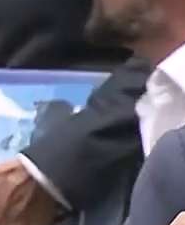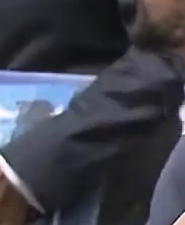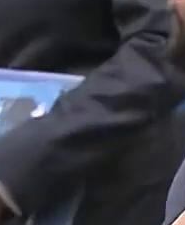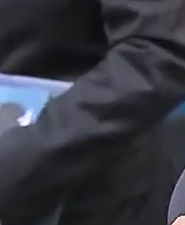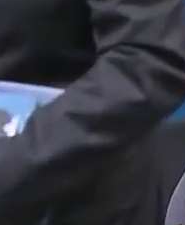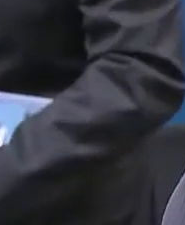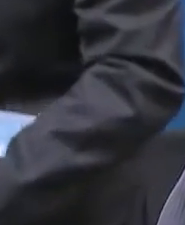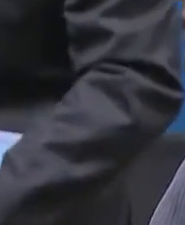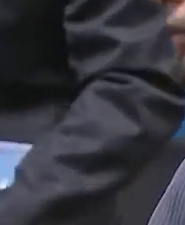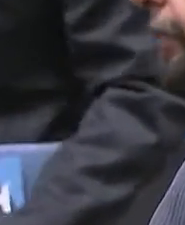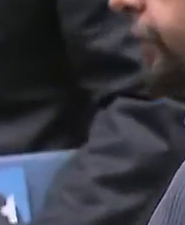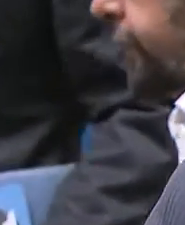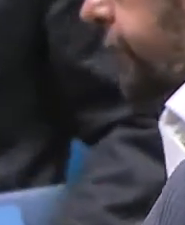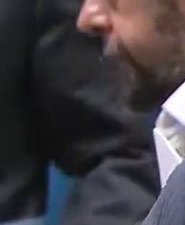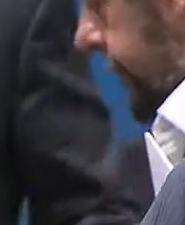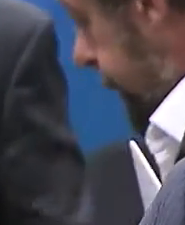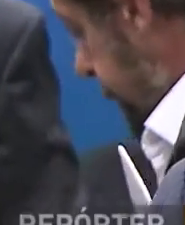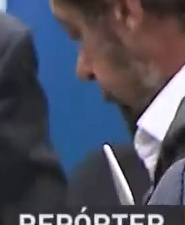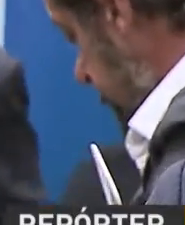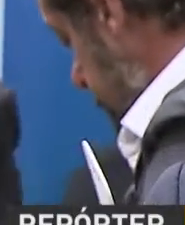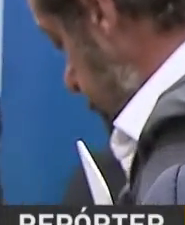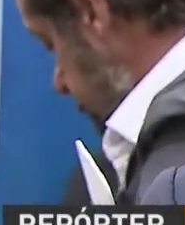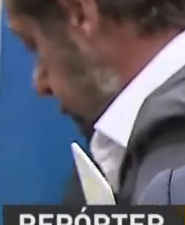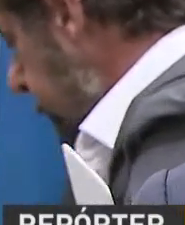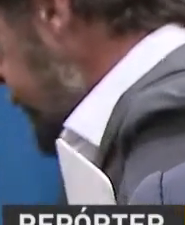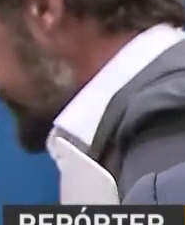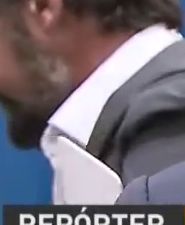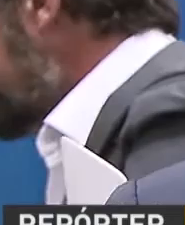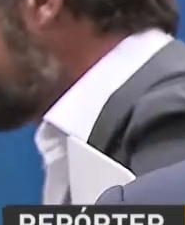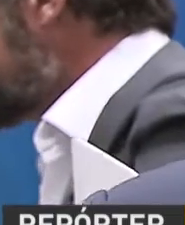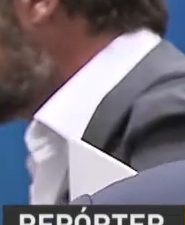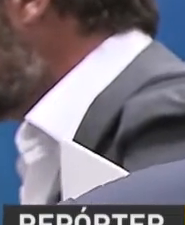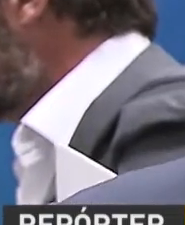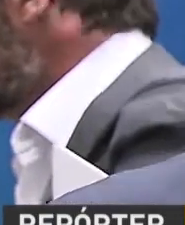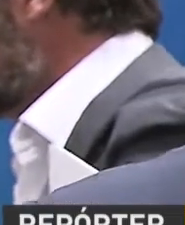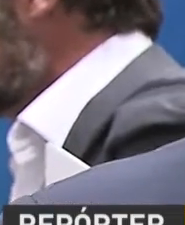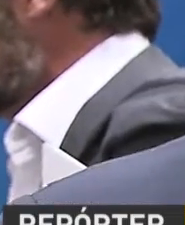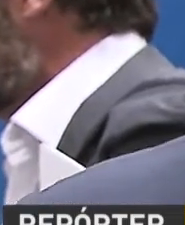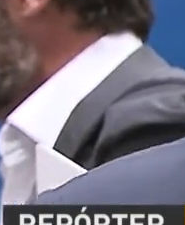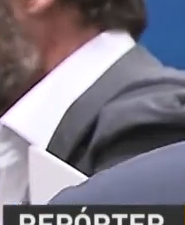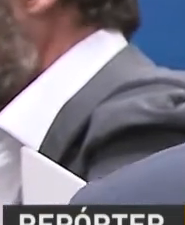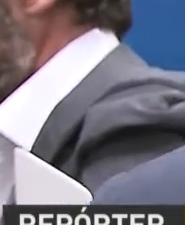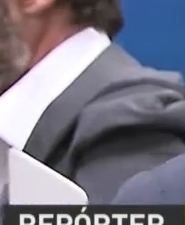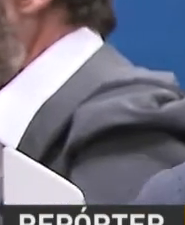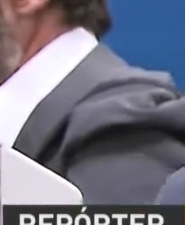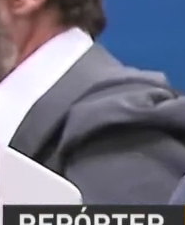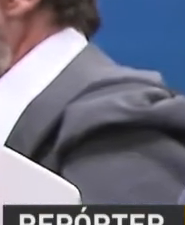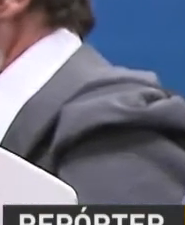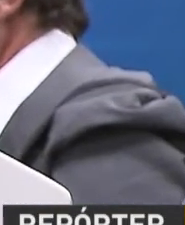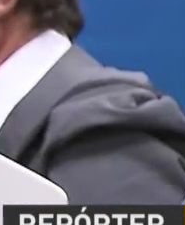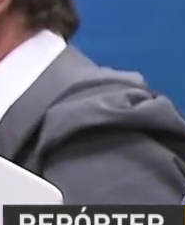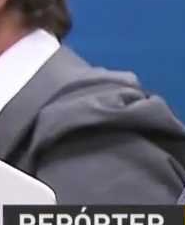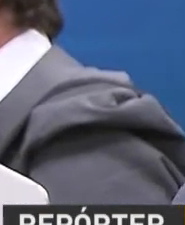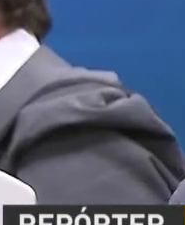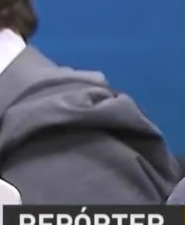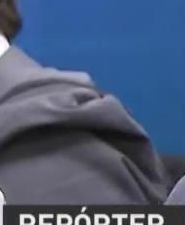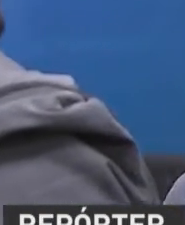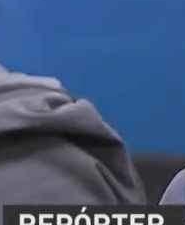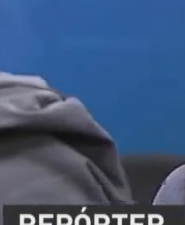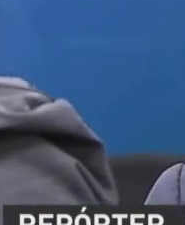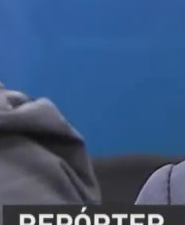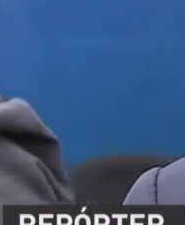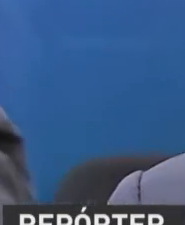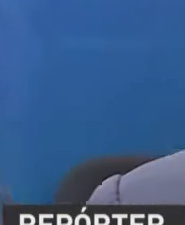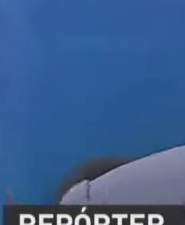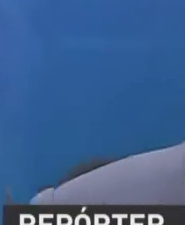país ela está na sua 13ª edição e é evidente que ao ter um tema e o tema no presente ano é